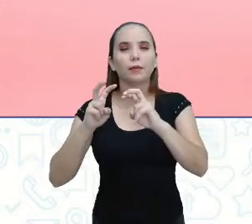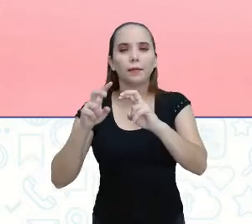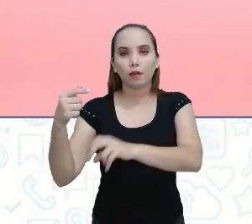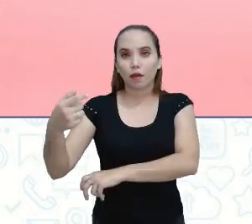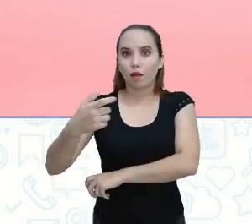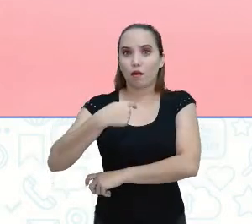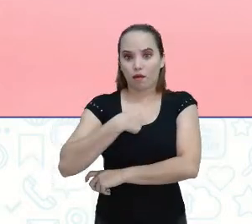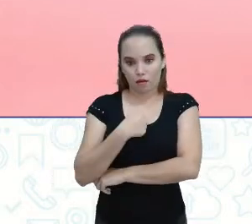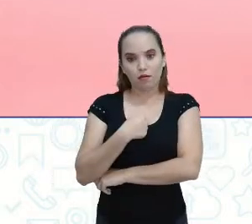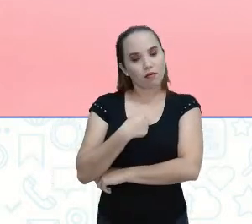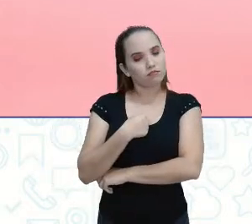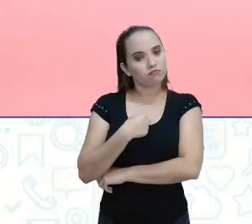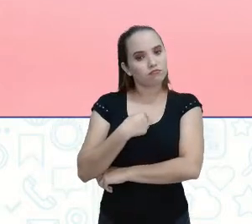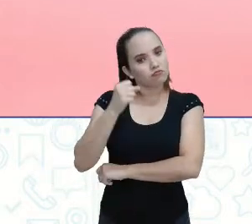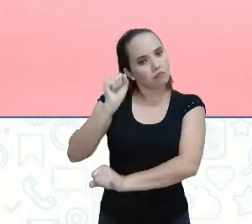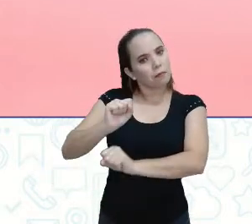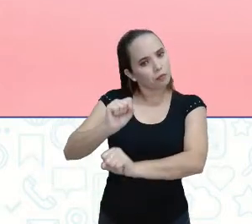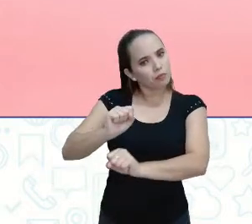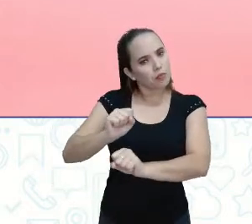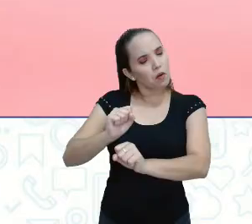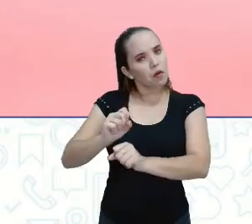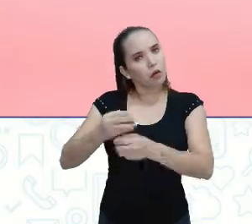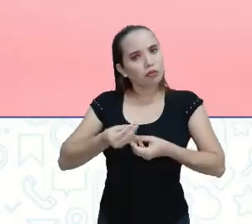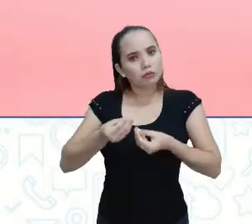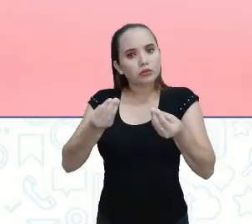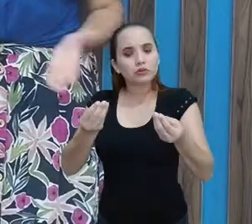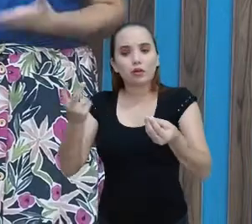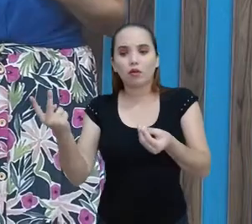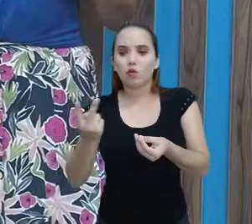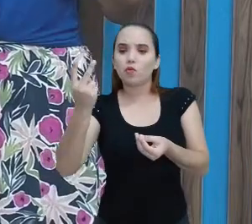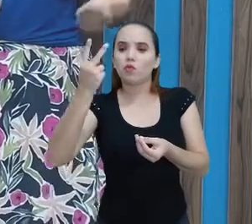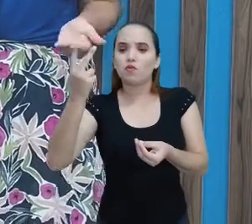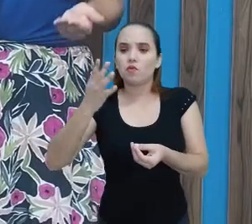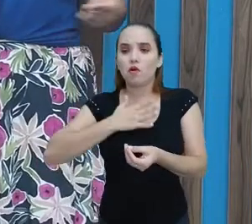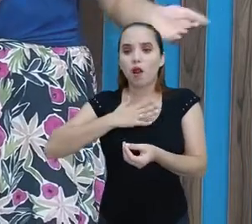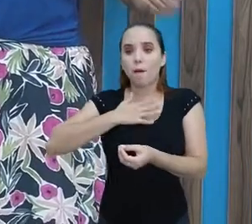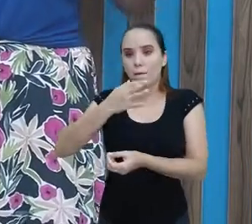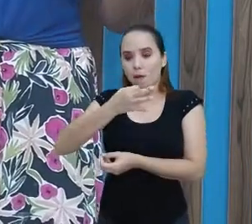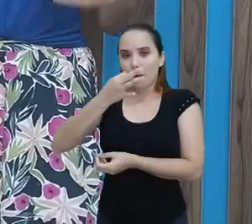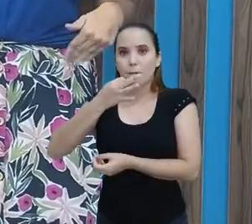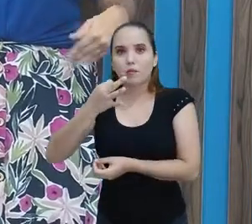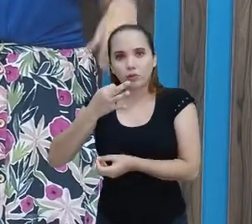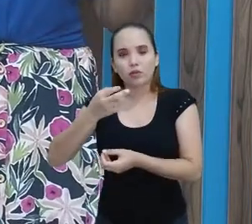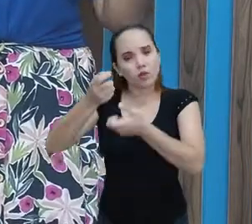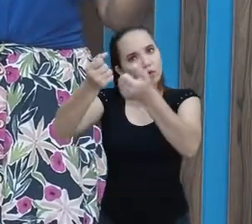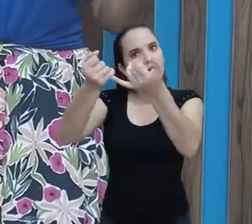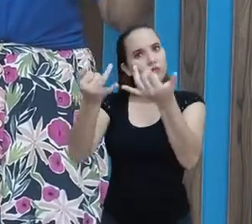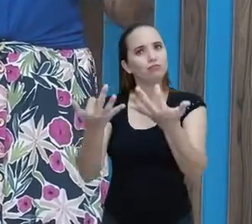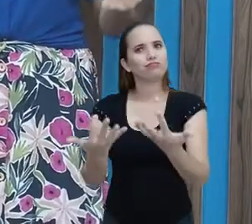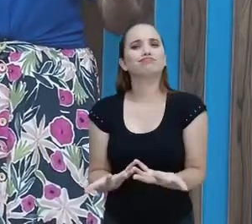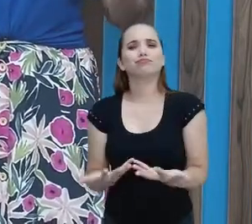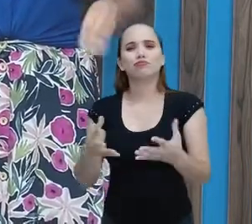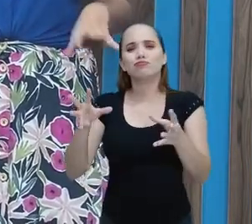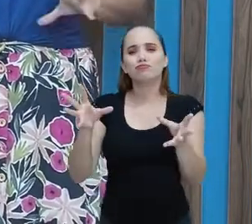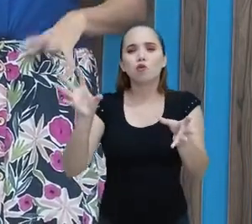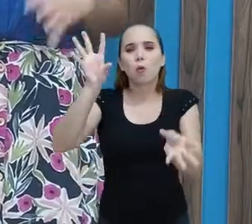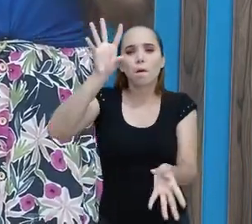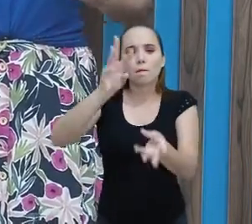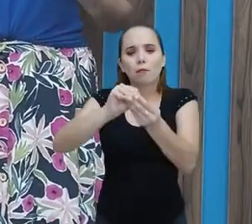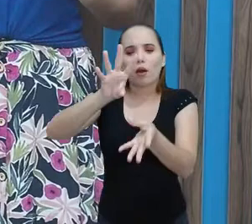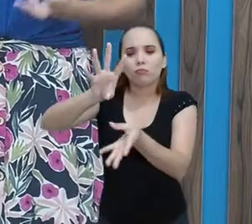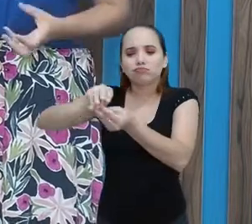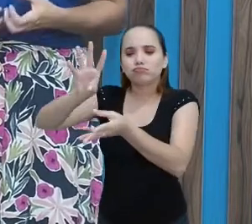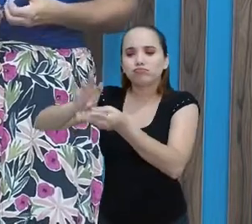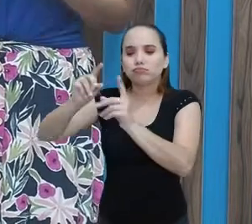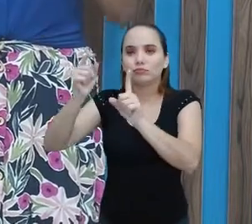dar dar o meu juízo de valor através dessas classificações, através dessas inserções, dessas